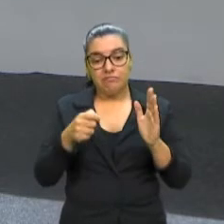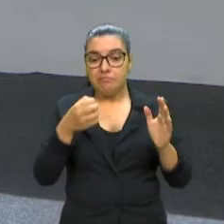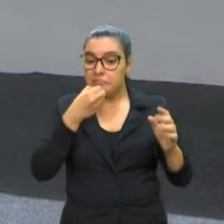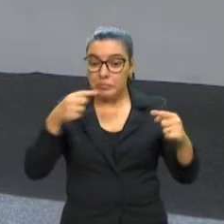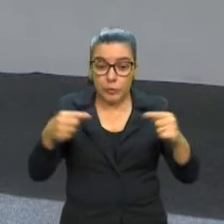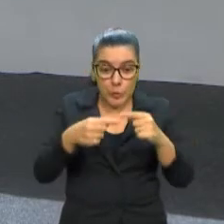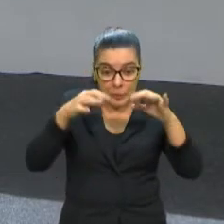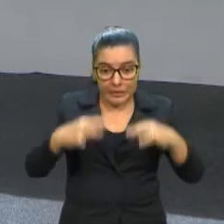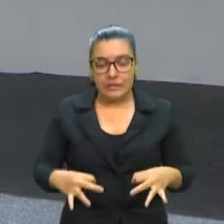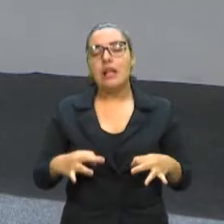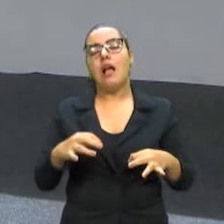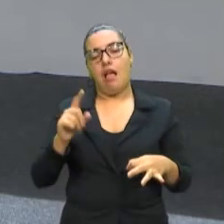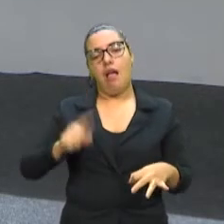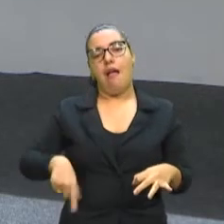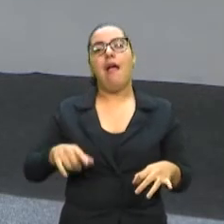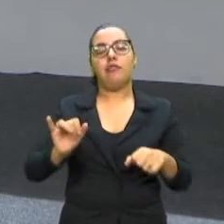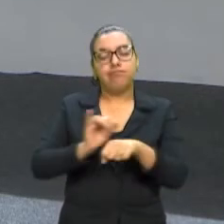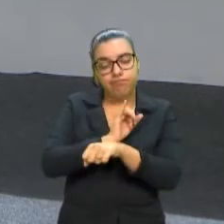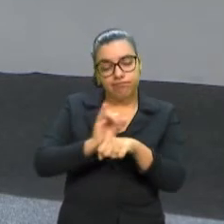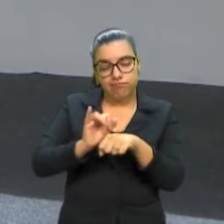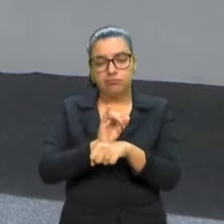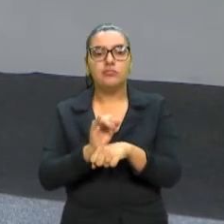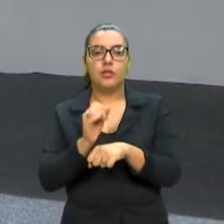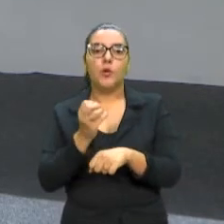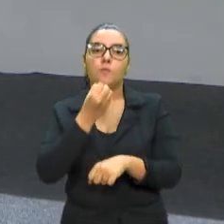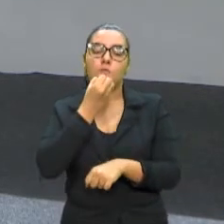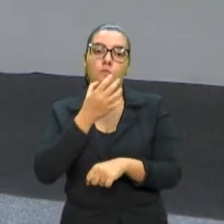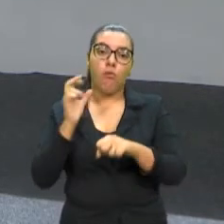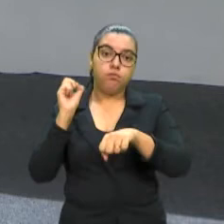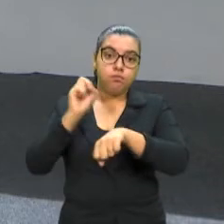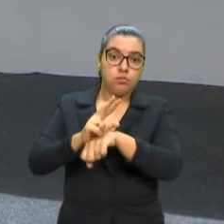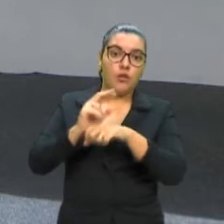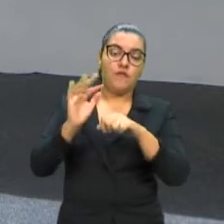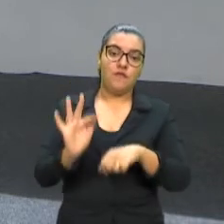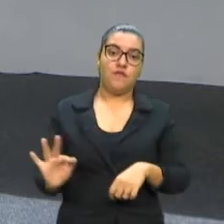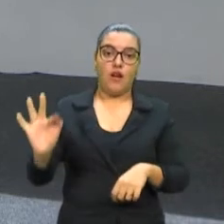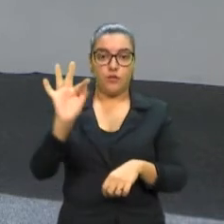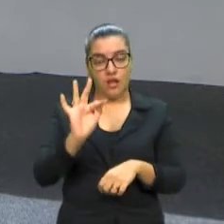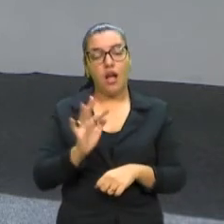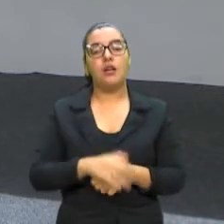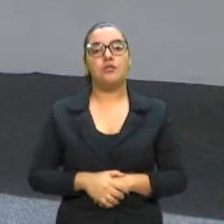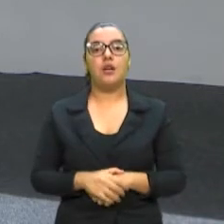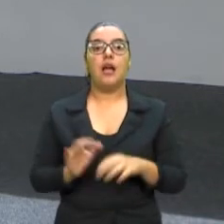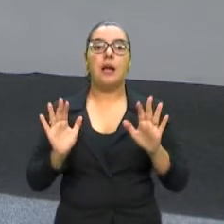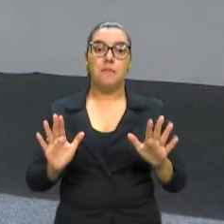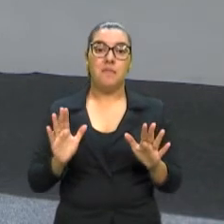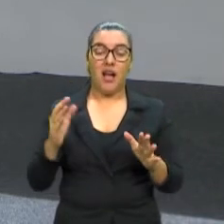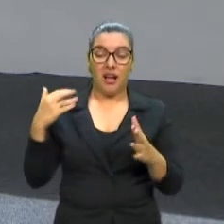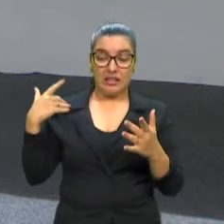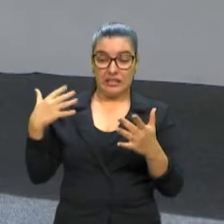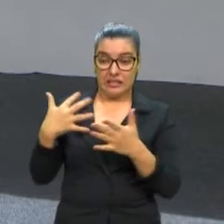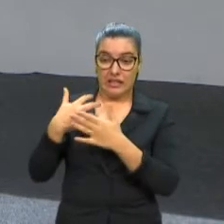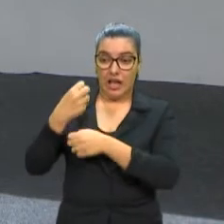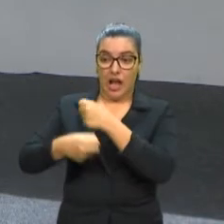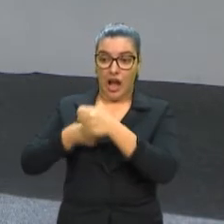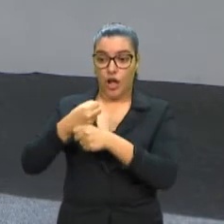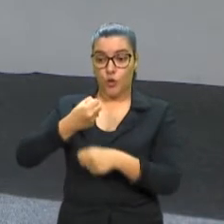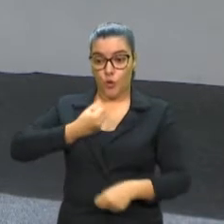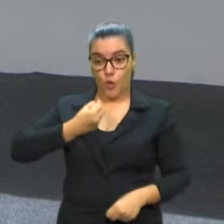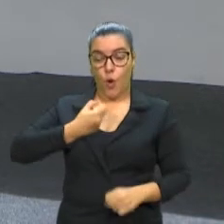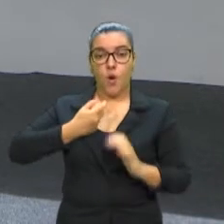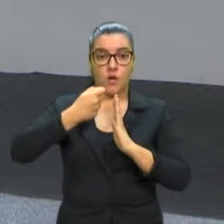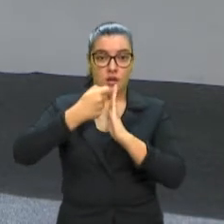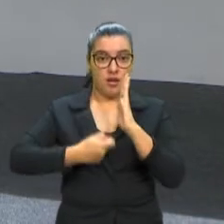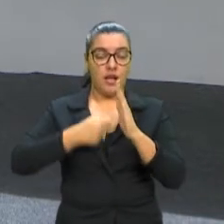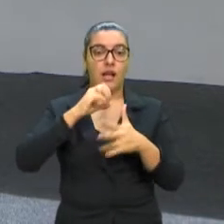são habilidades que podem determinar o ingresso no ensino superior. Mas, no último ano, as notas de redação no